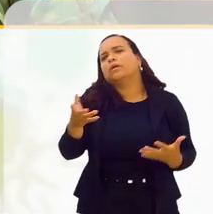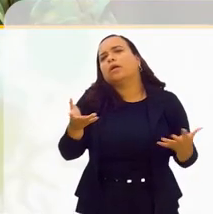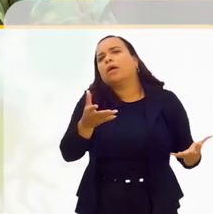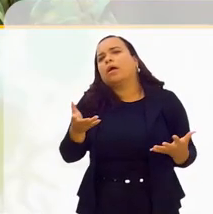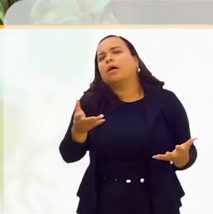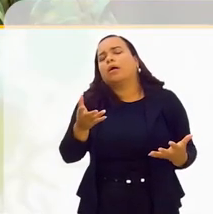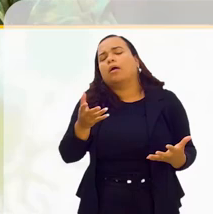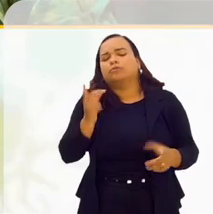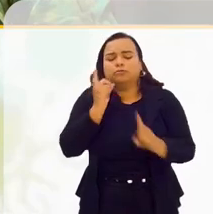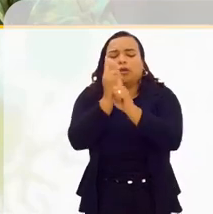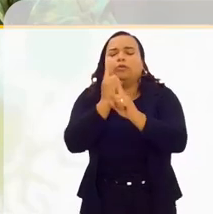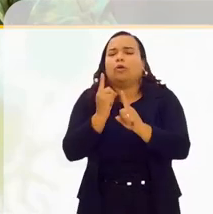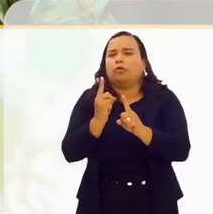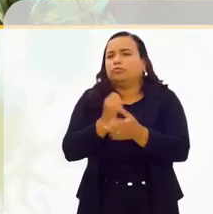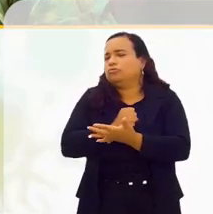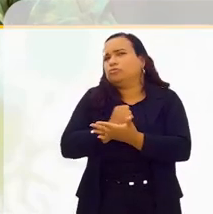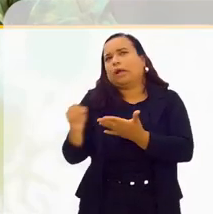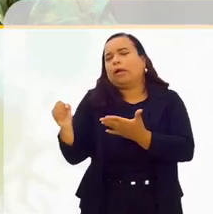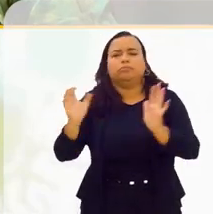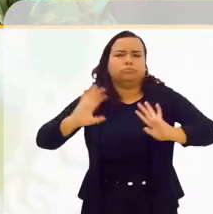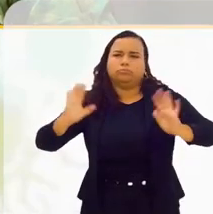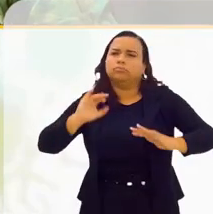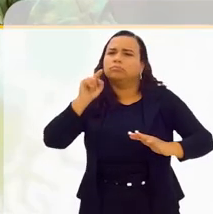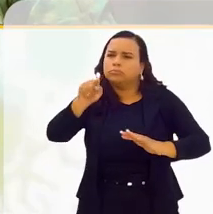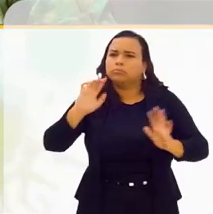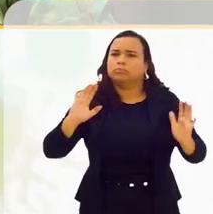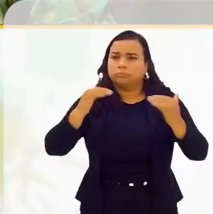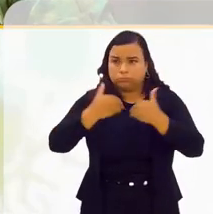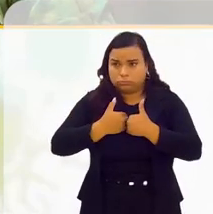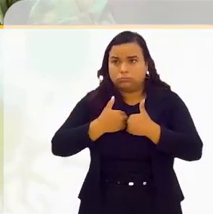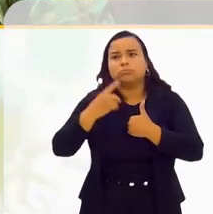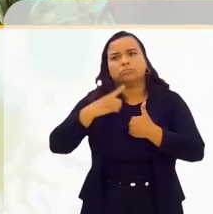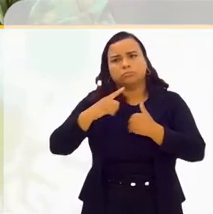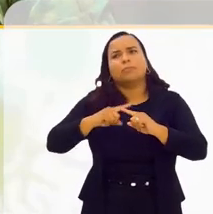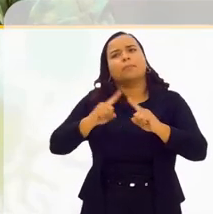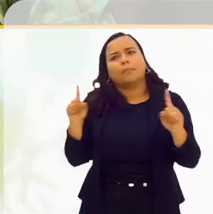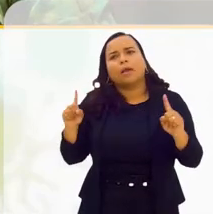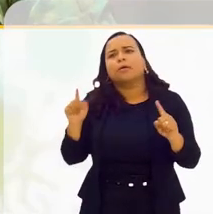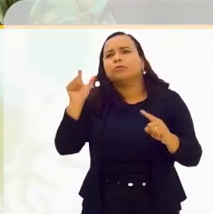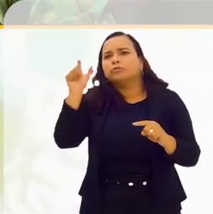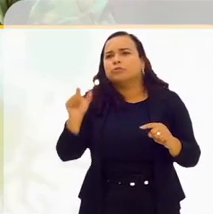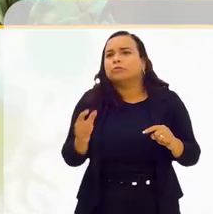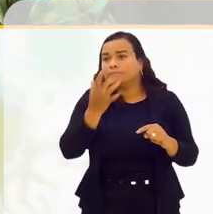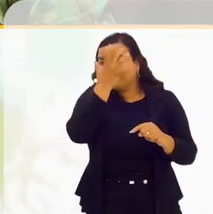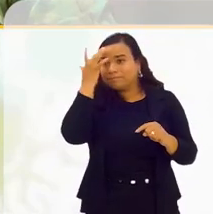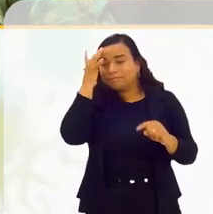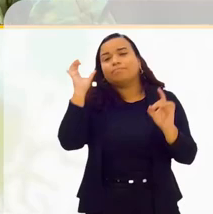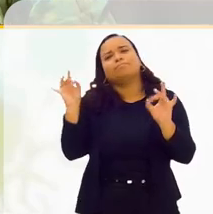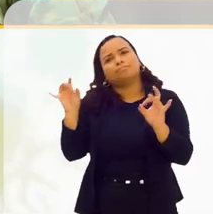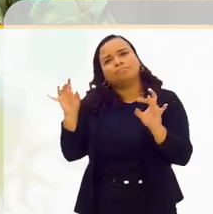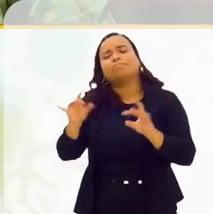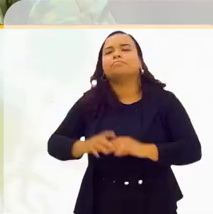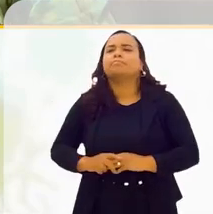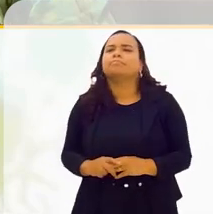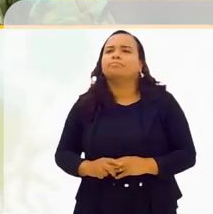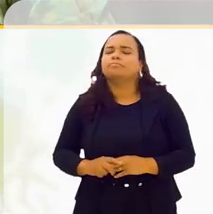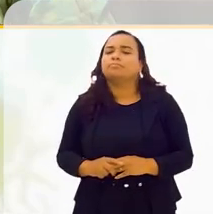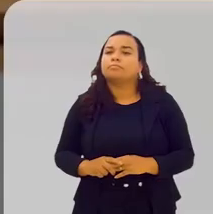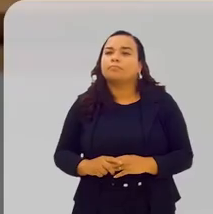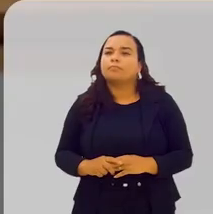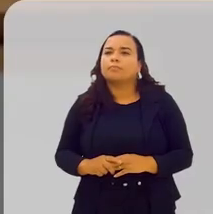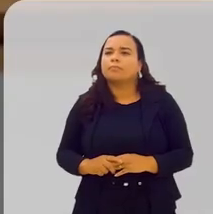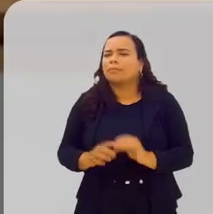o seu diagnóstico você é muito mais do que uma pessoa com autismo dentro do espectro autista